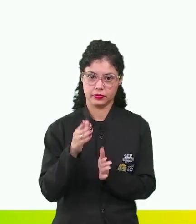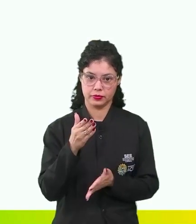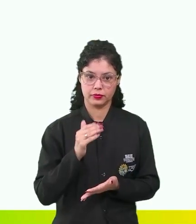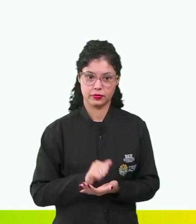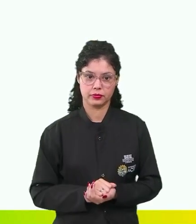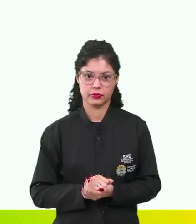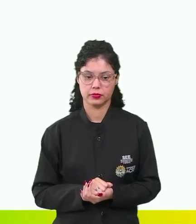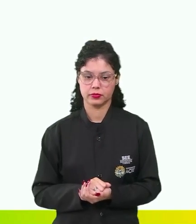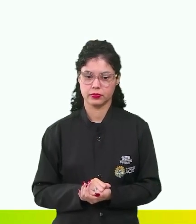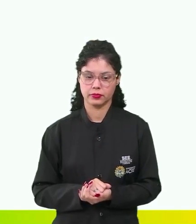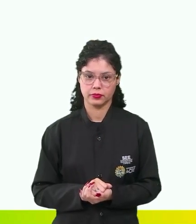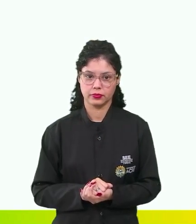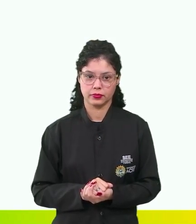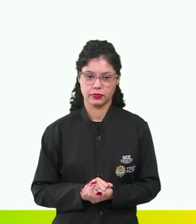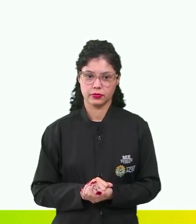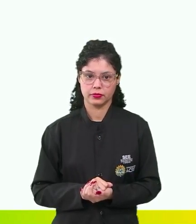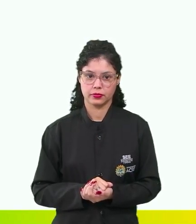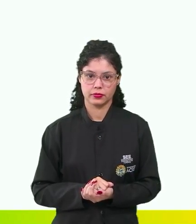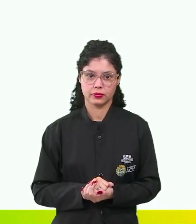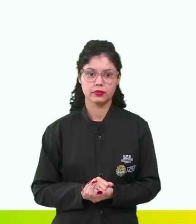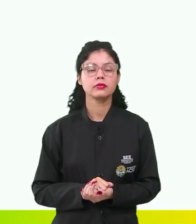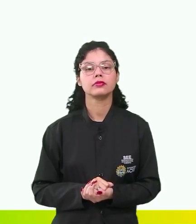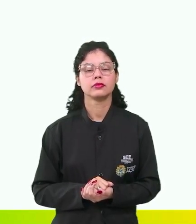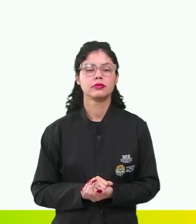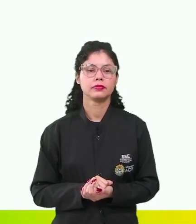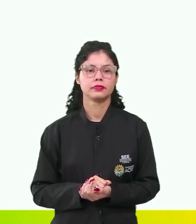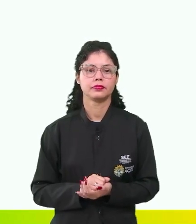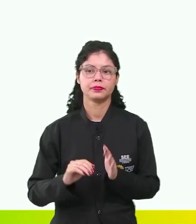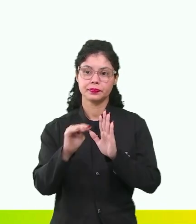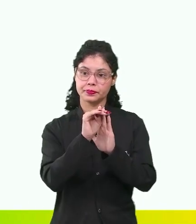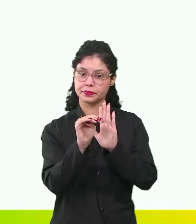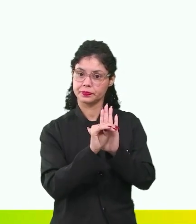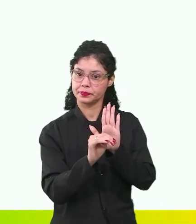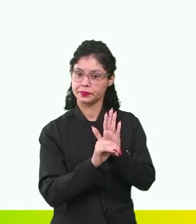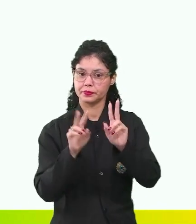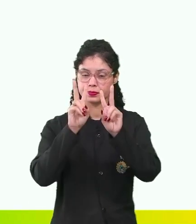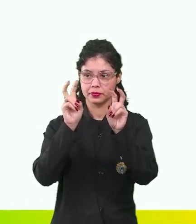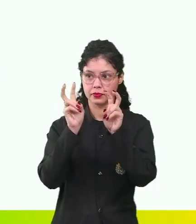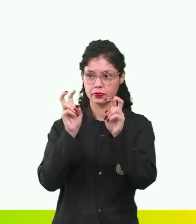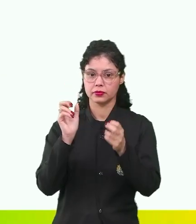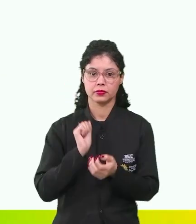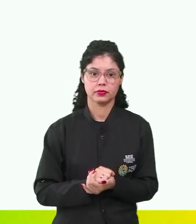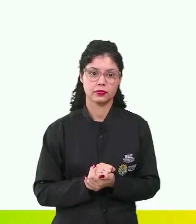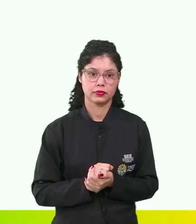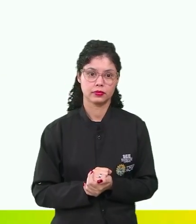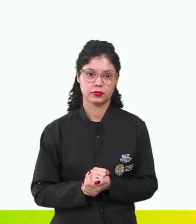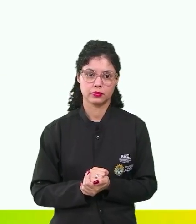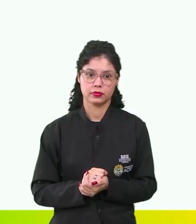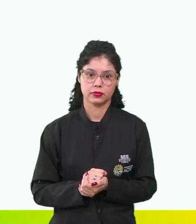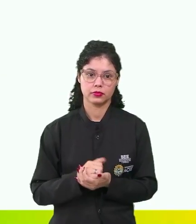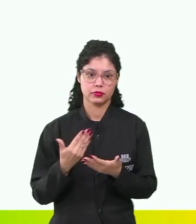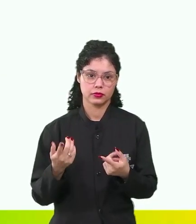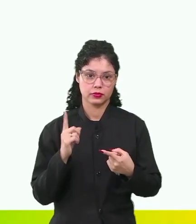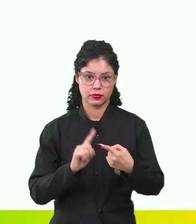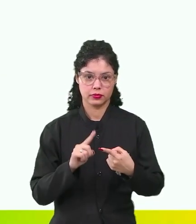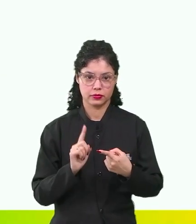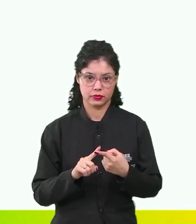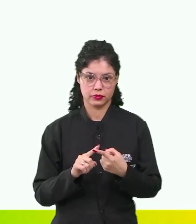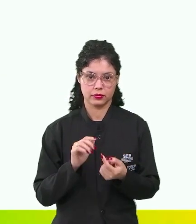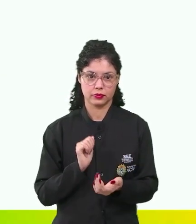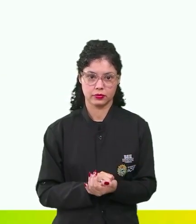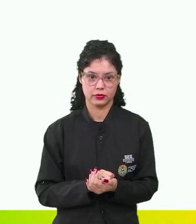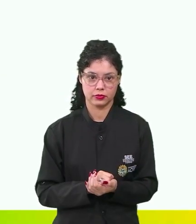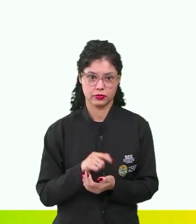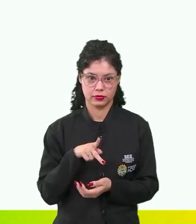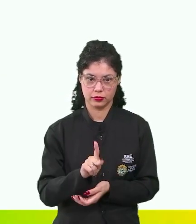Bom, e agora nós temos os principais teóricos sobre a alienação e o consumo. Então, primeiro nós temos aí